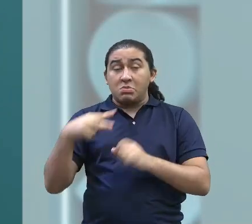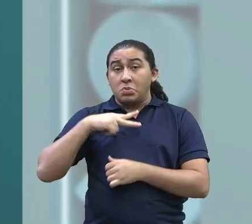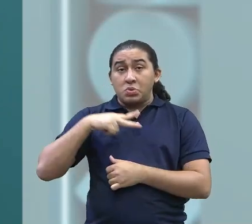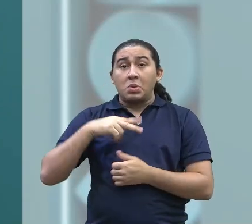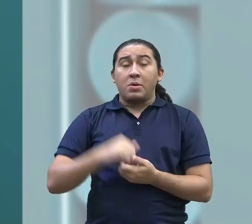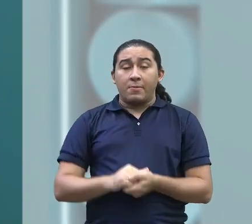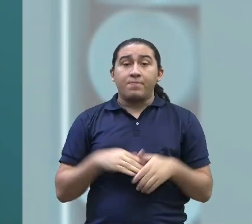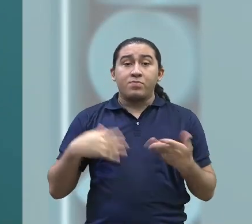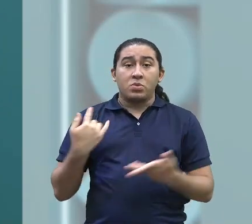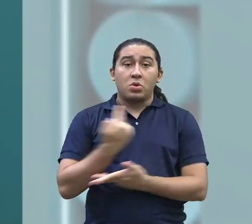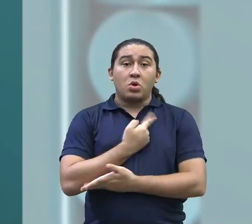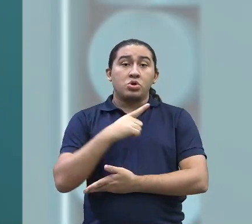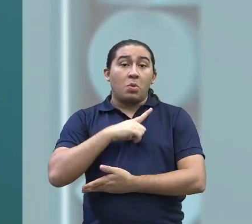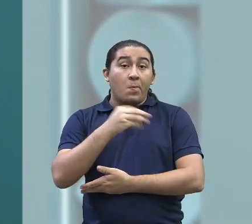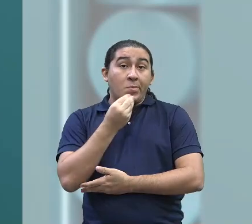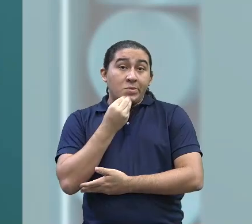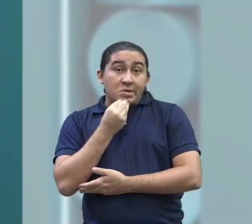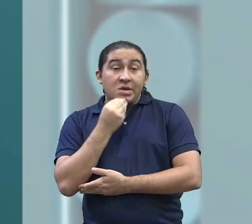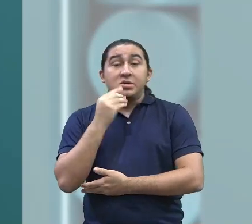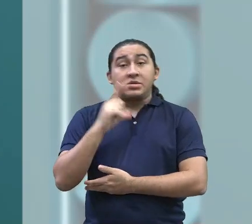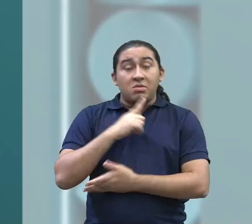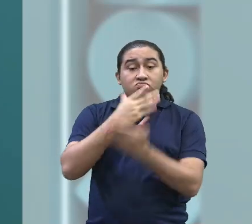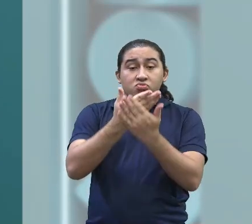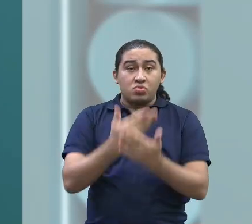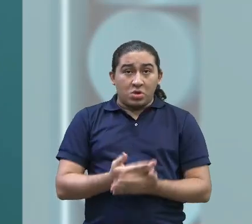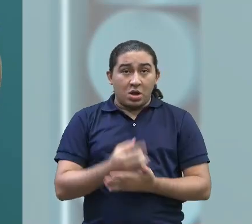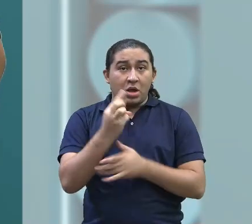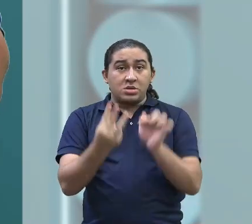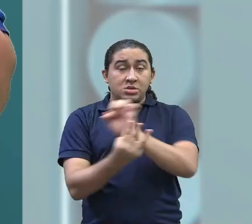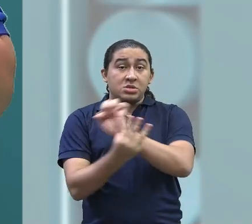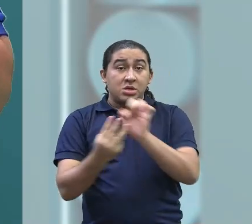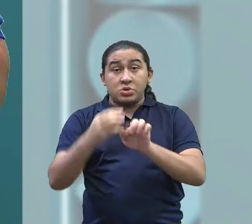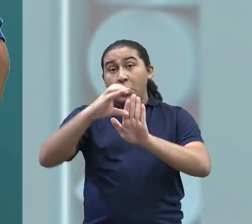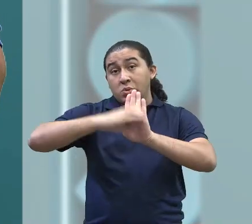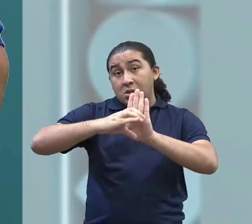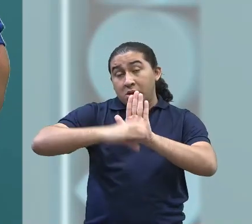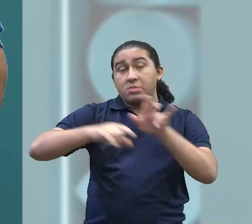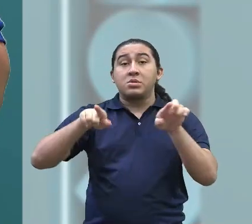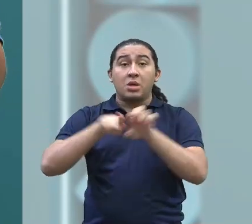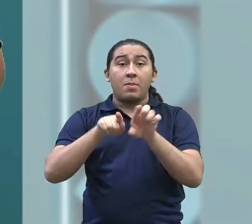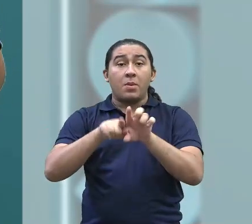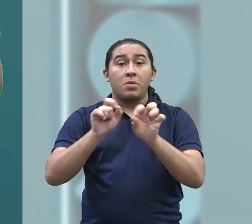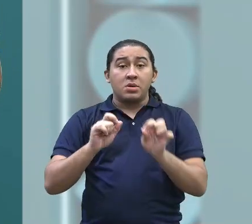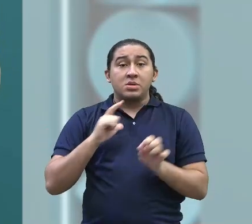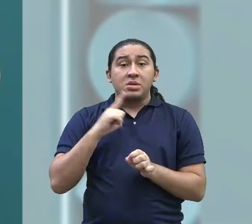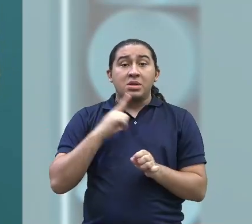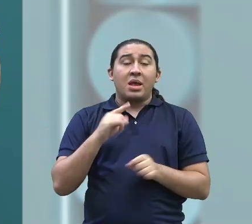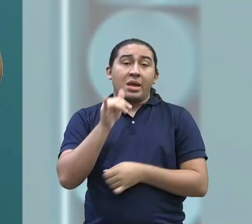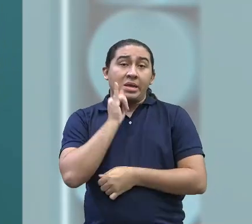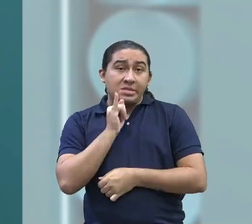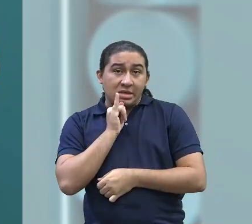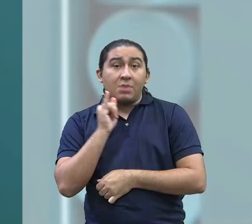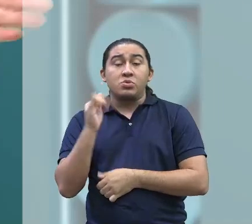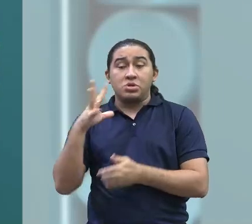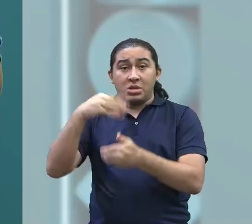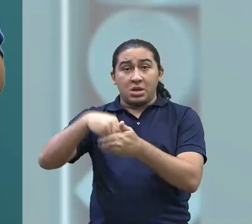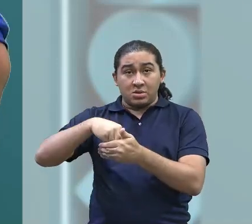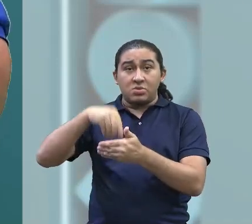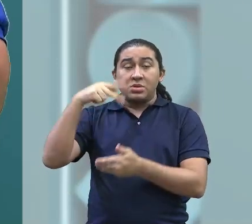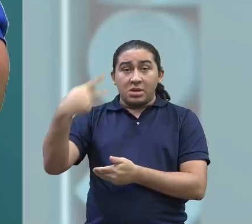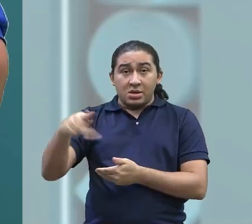nós tivemos a oportunidade de trabalhar a conceituação e também trabalhar exemplos. E,